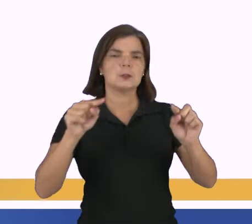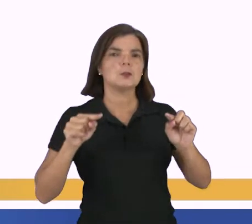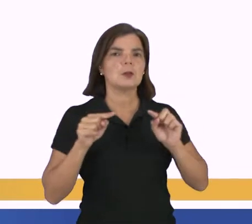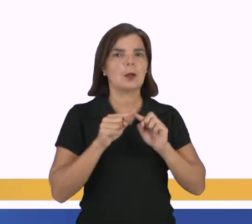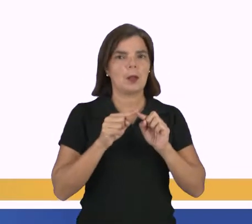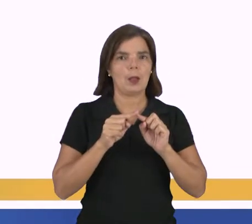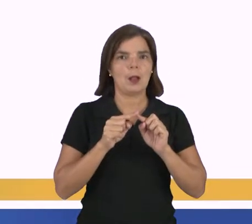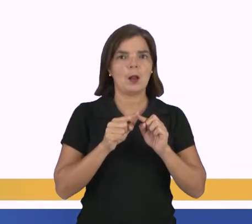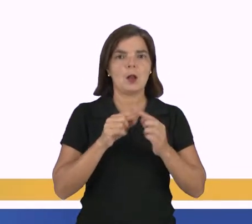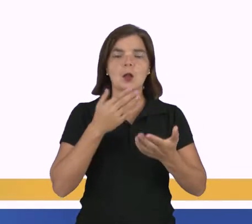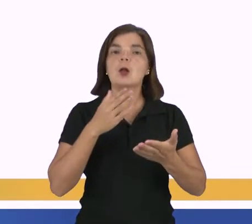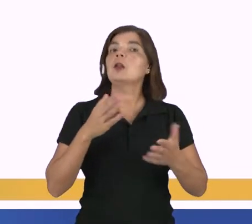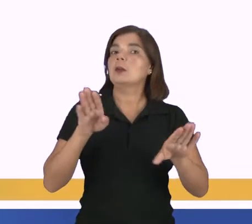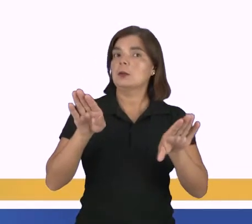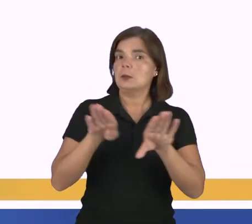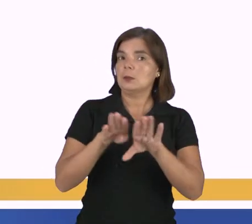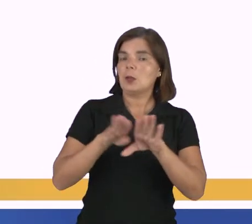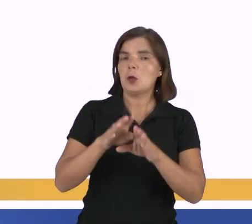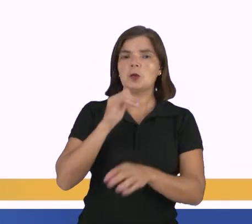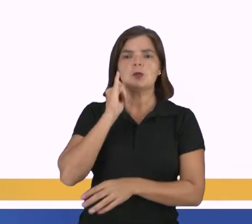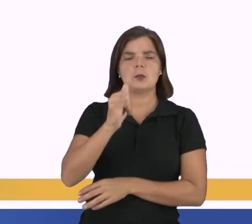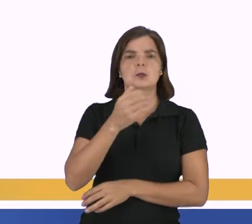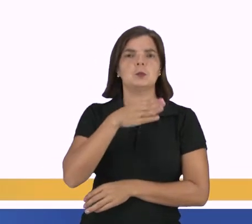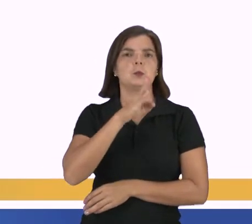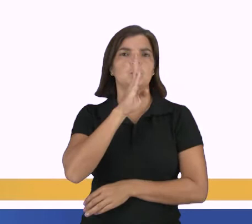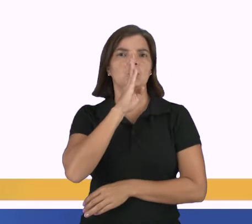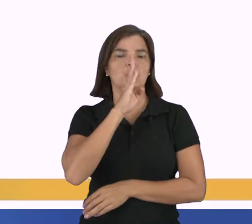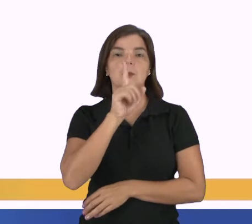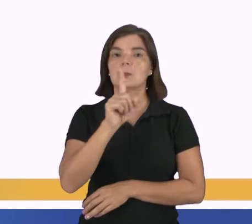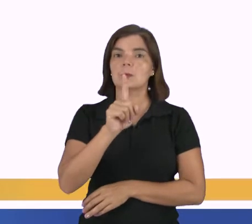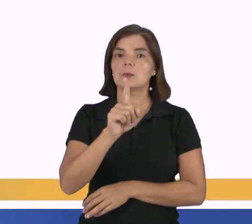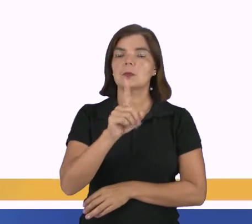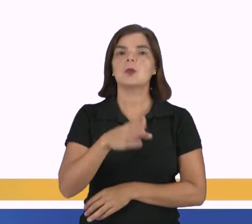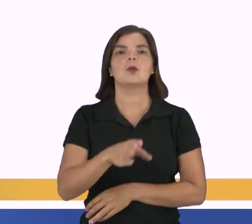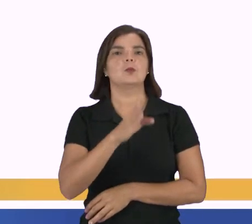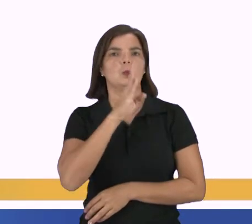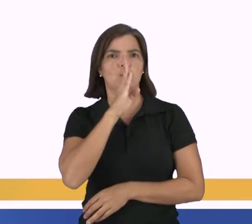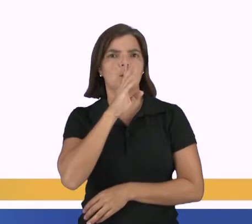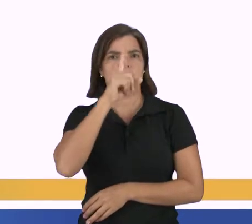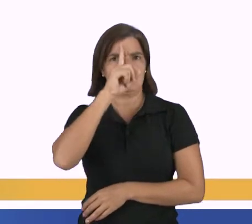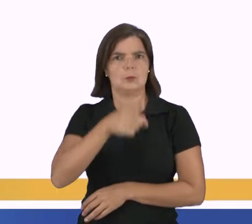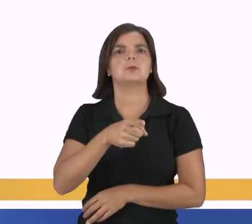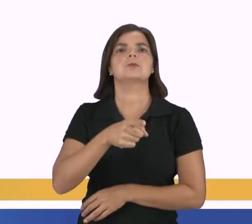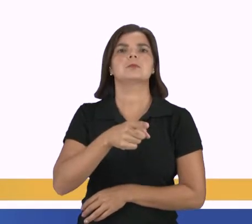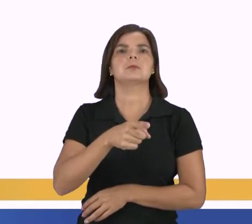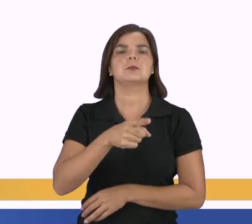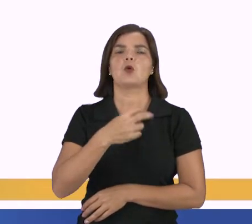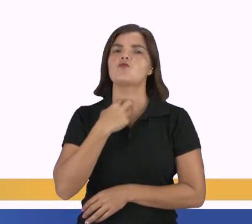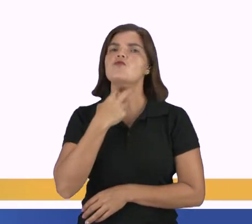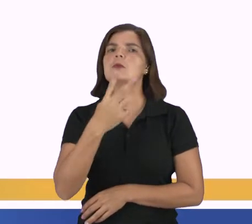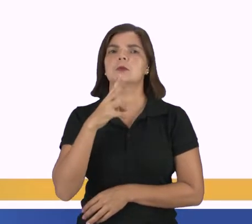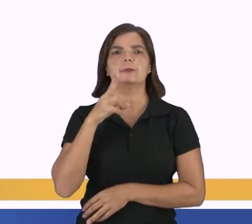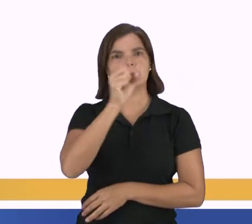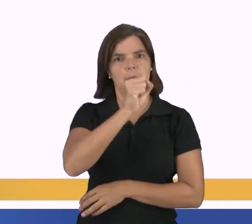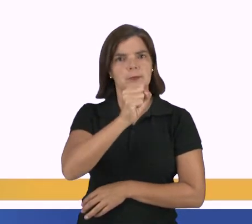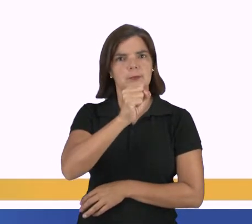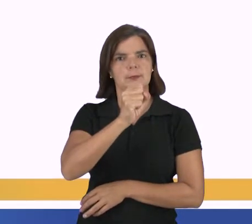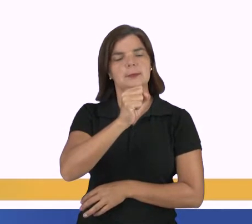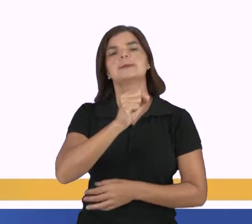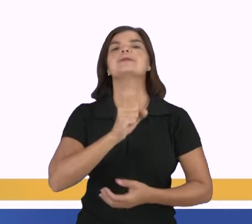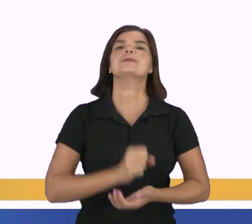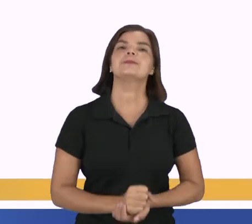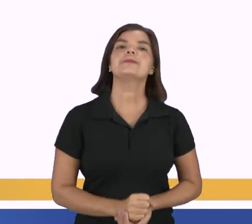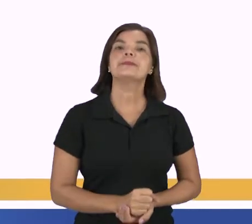estivessem conversando, eu não ia falar assim, silêncio. Eu ia dizer, silêncio, né? Com toda a entonação que a exclamação exige,